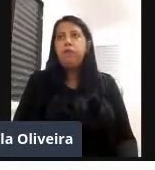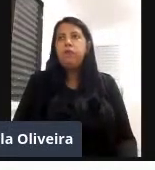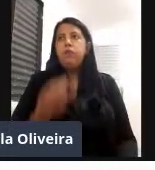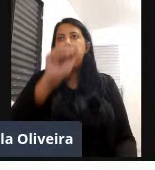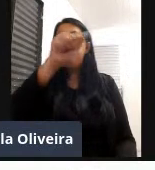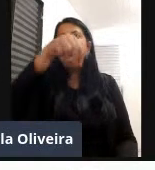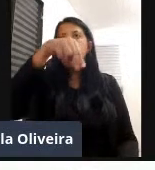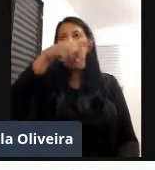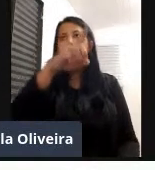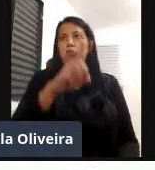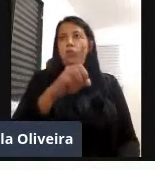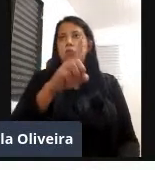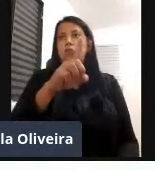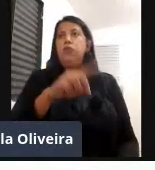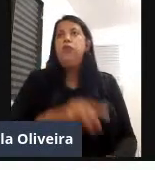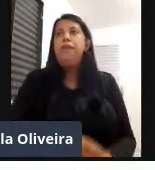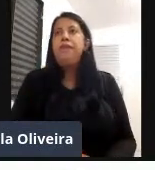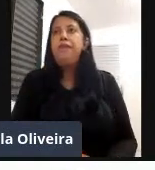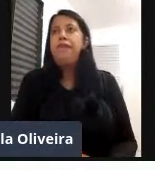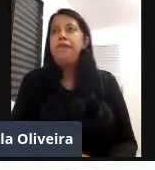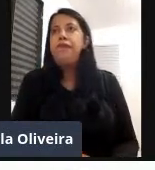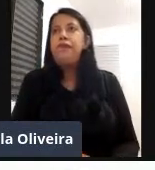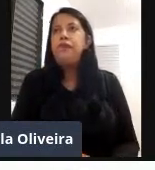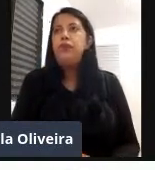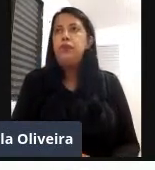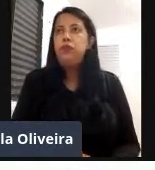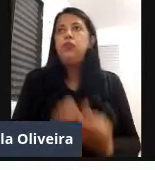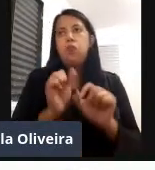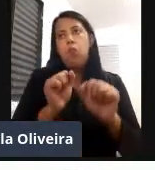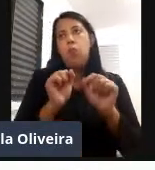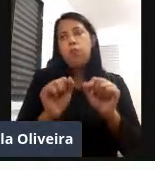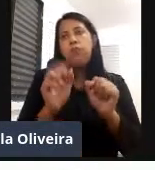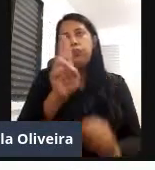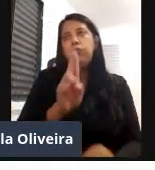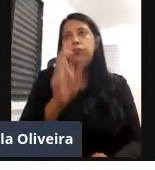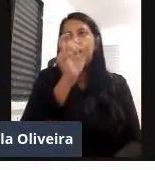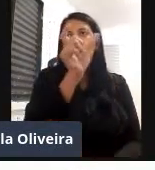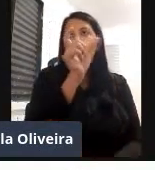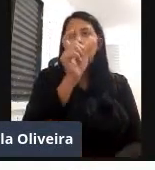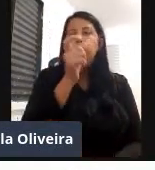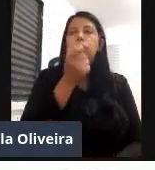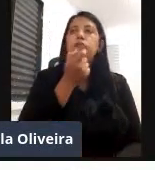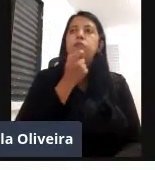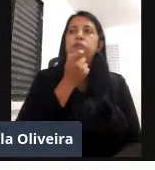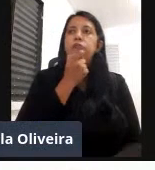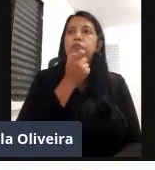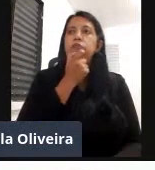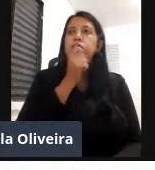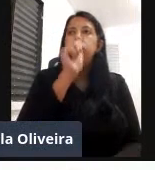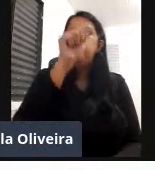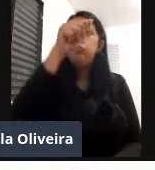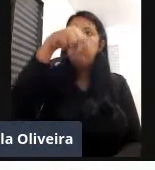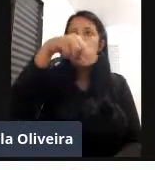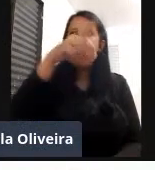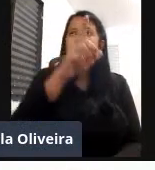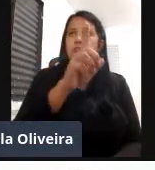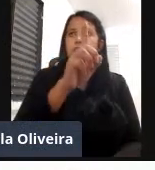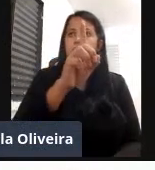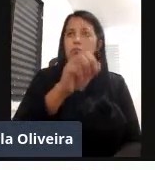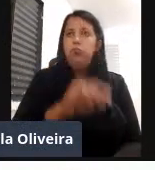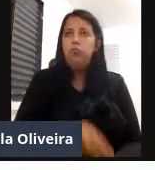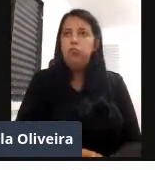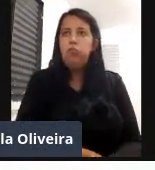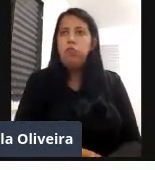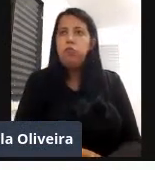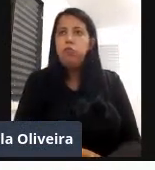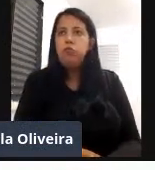alguns sistemas de busca a gente pode colocar AND, mesmo a palavra AND, tá? E é só, lembrando uma coisinha, ela é preciso que a